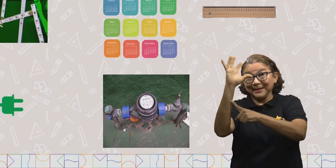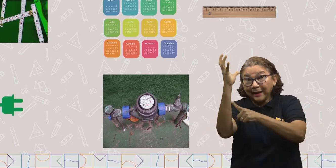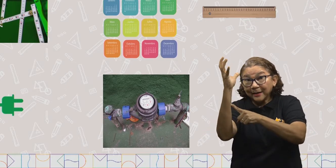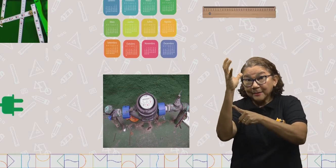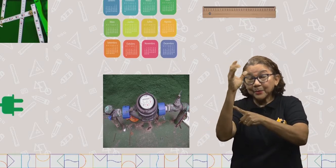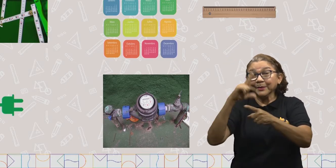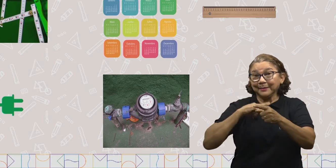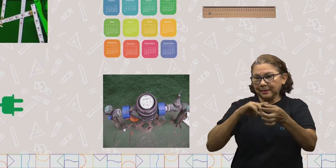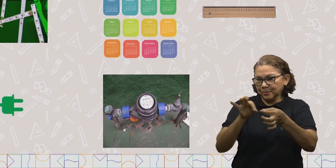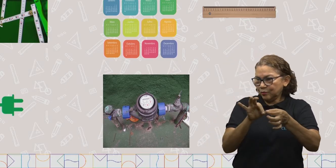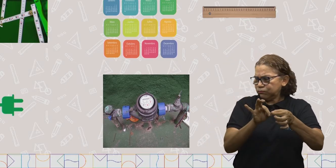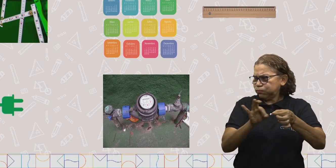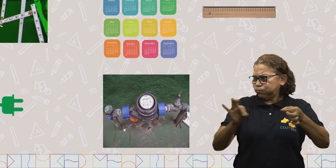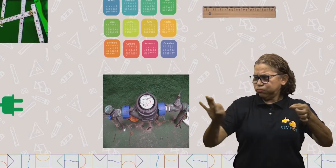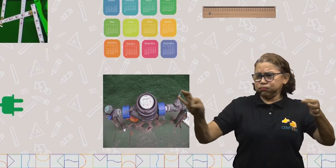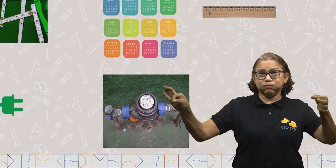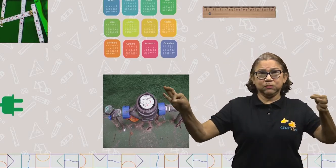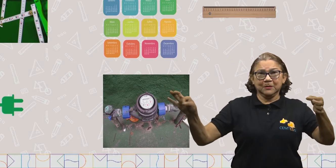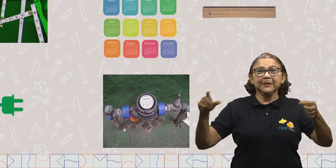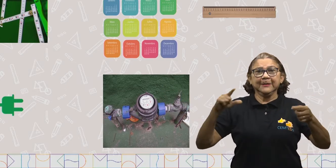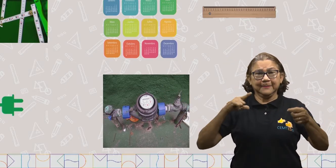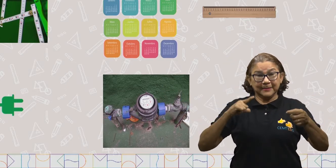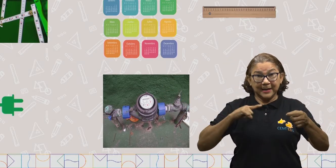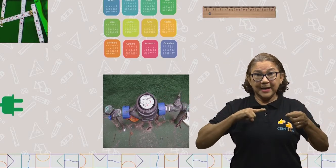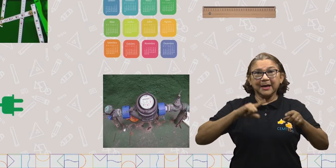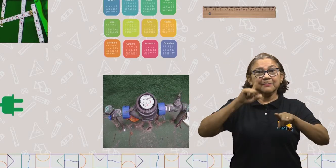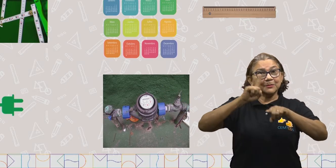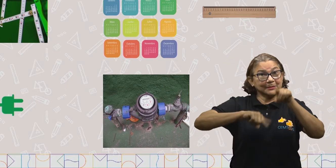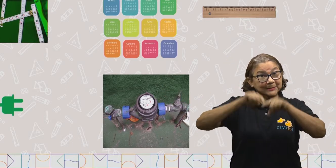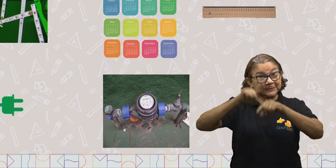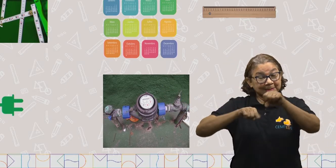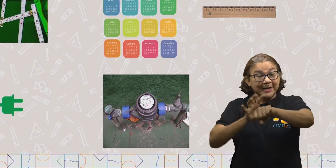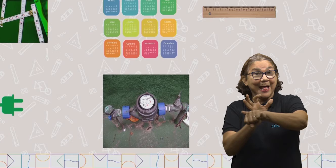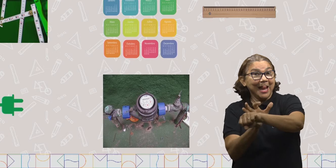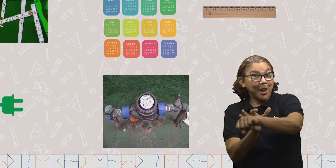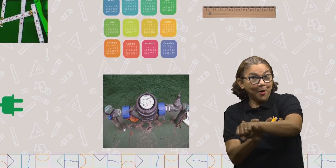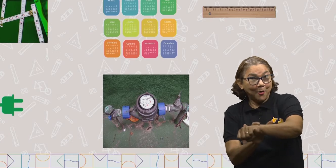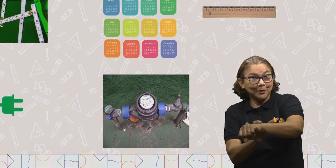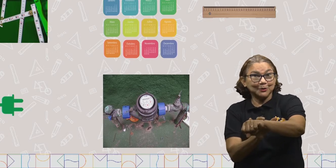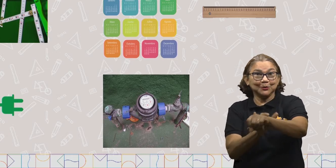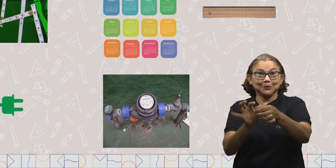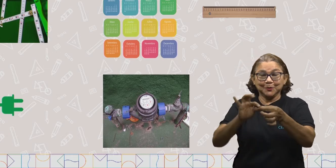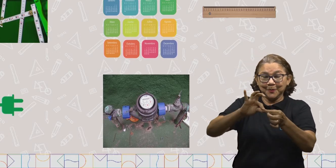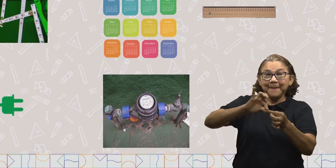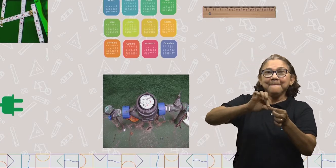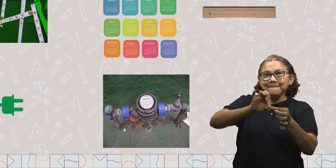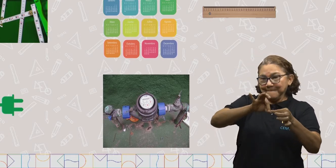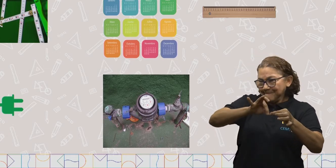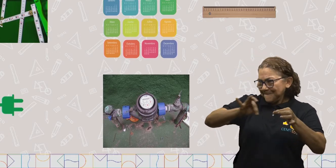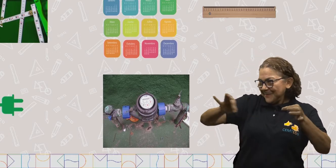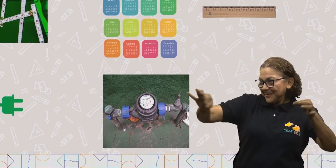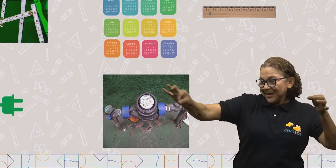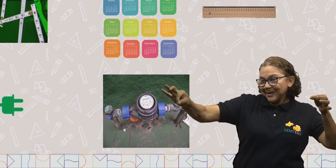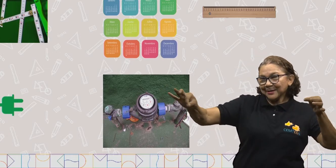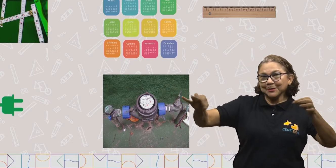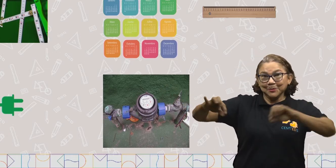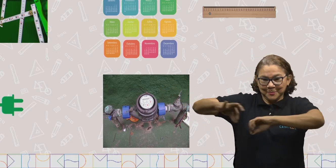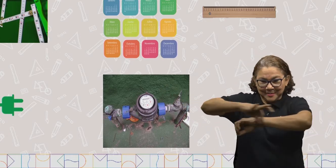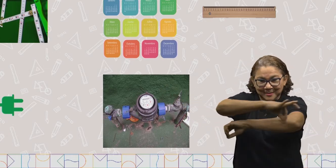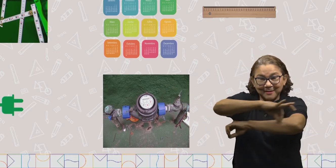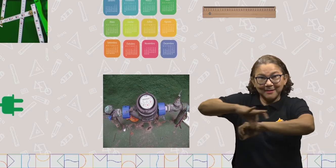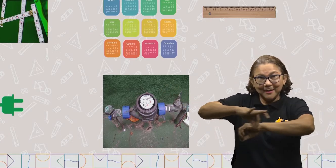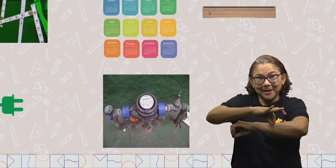e letra C, comprimento. E nós temos os instrumentos relógio, metro,